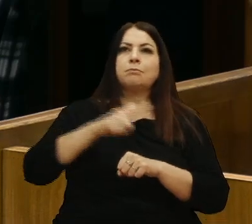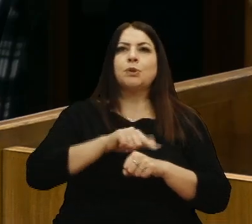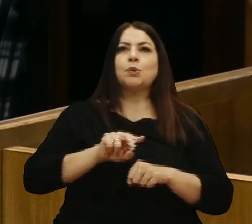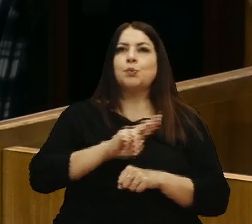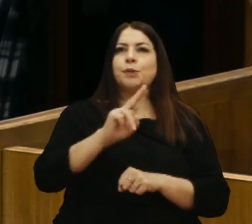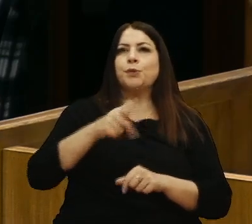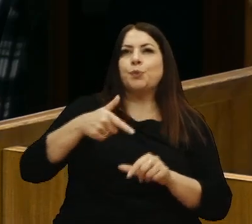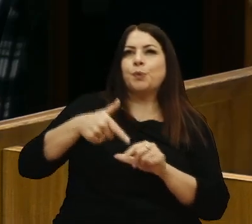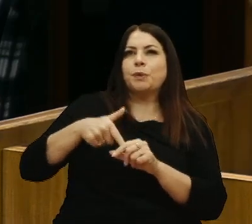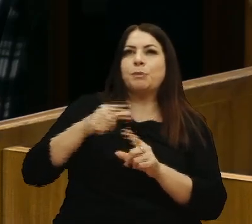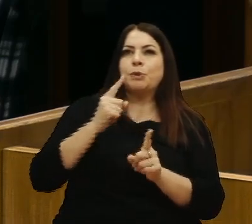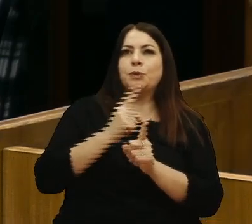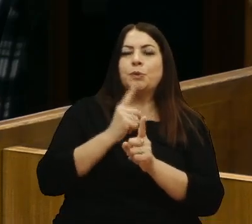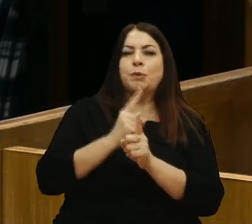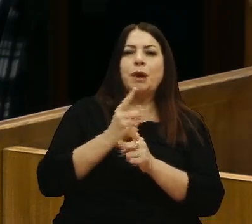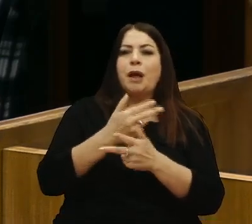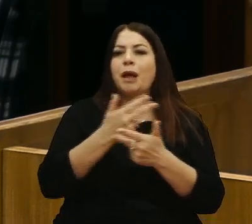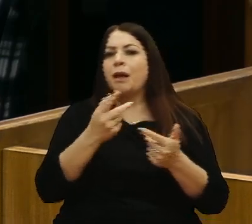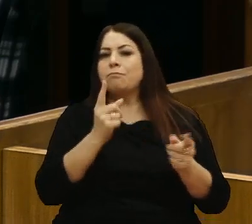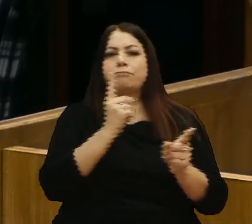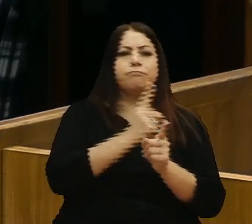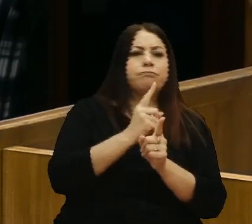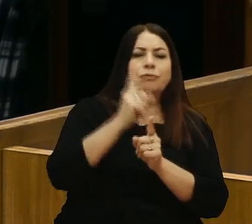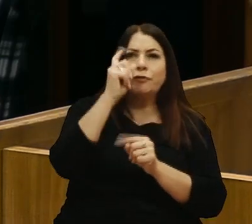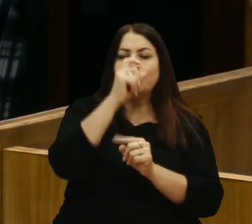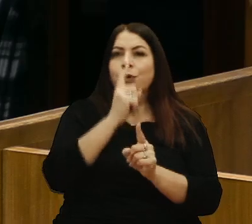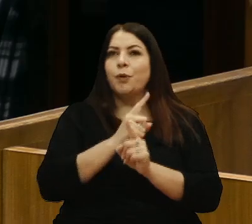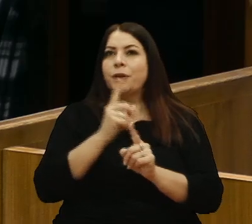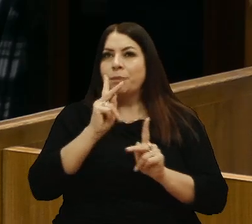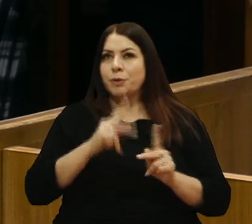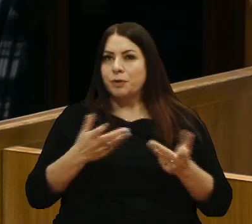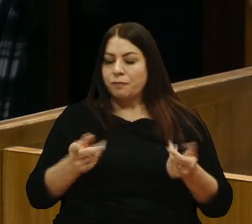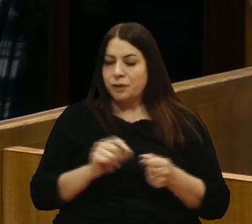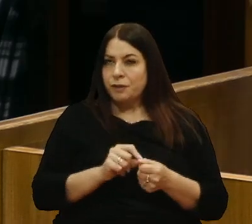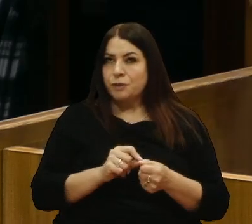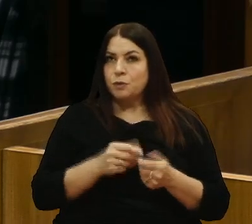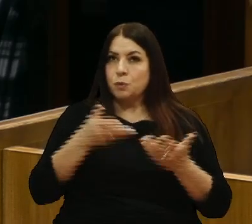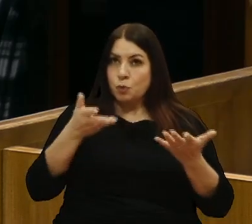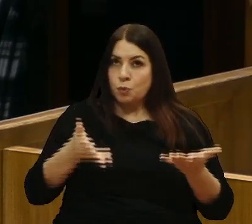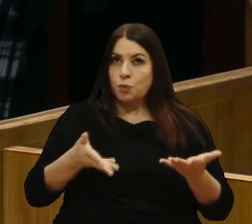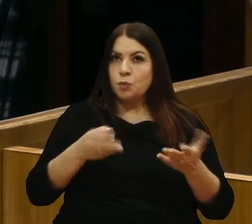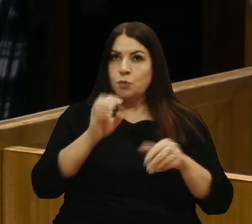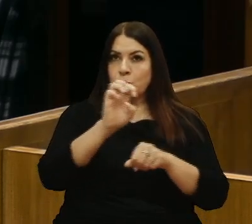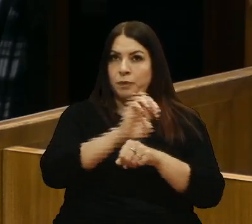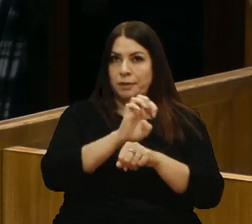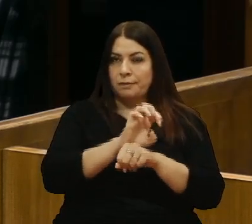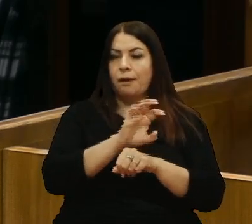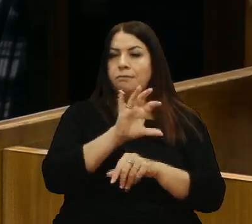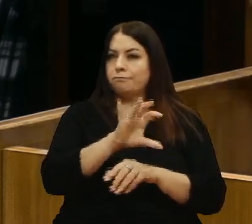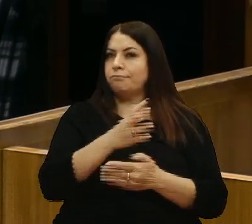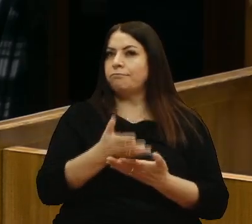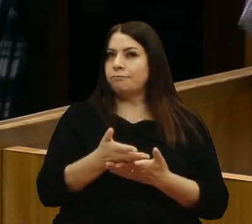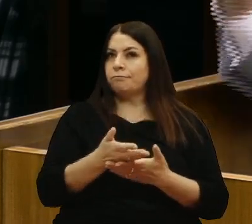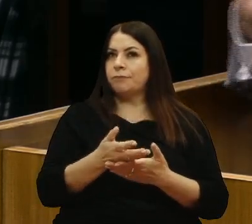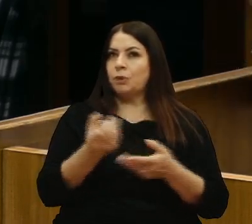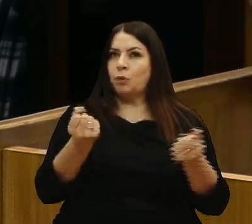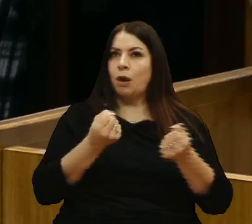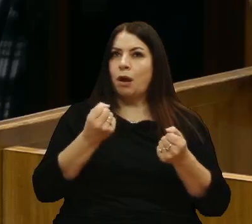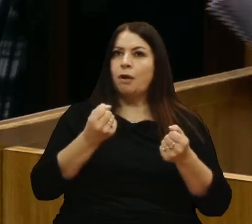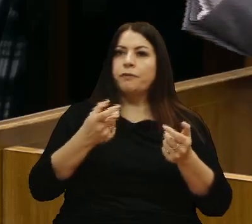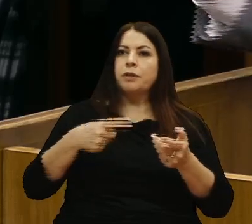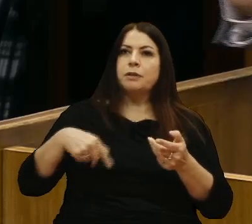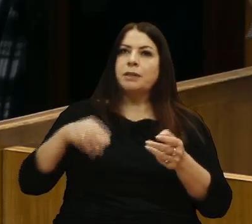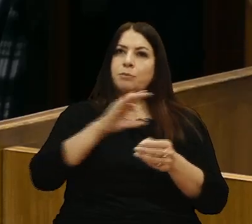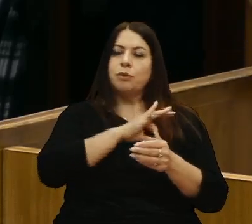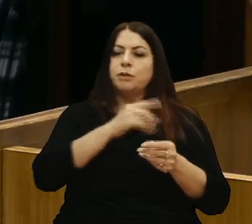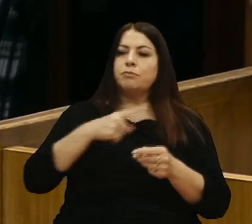para tentar encontrar uma agulha no palheiro. Hoje, o estado está assim. As viaturas ficam andando,